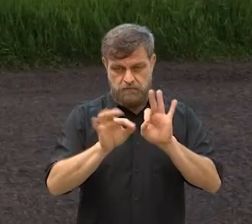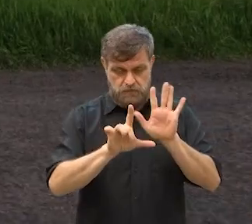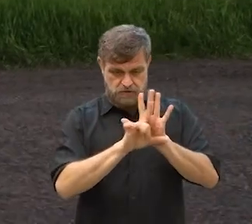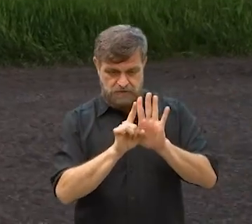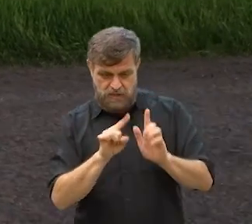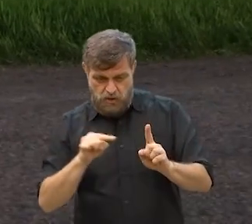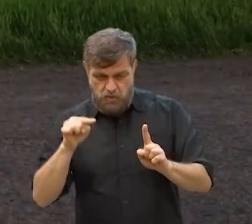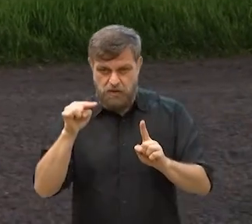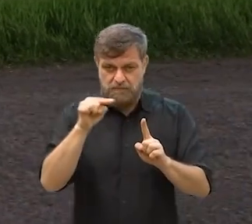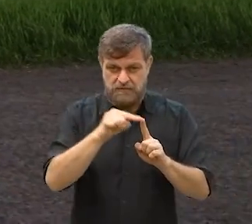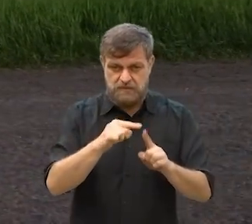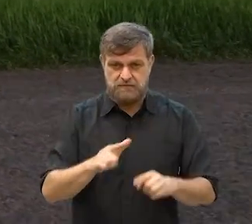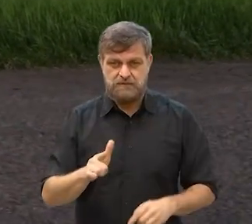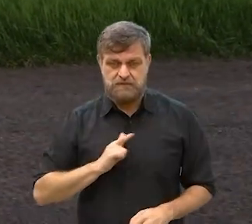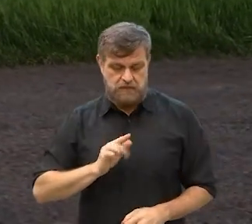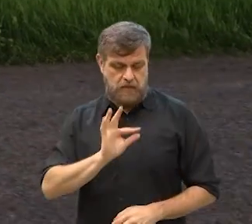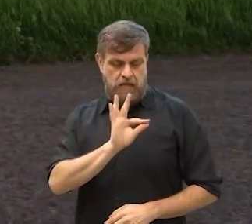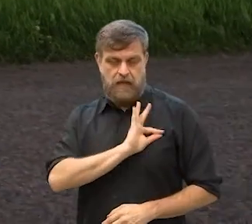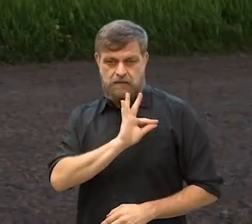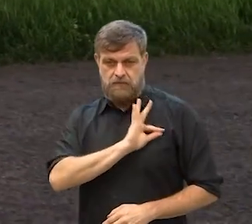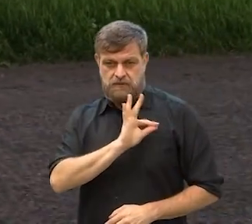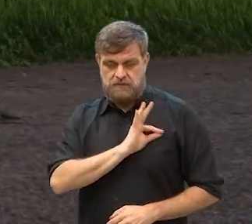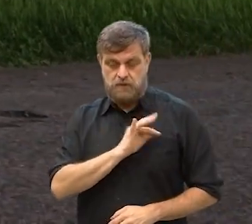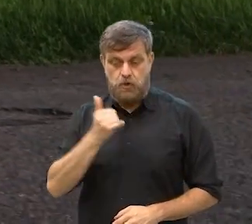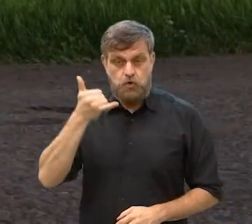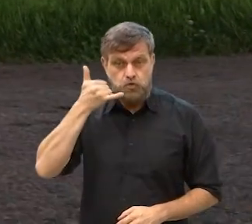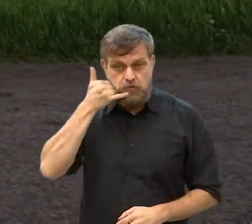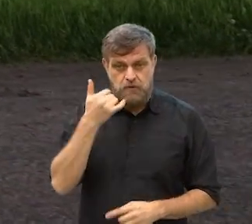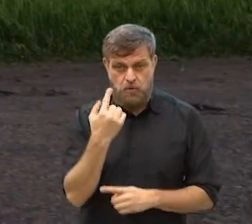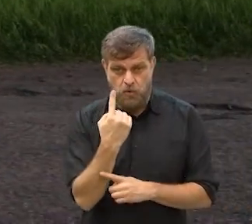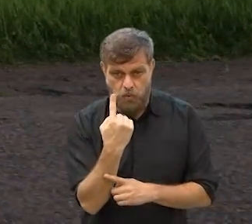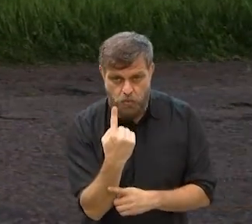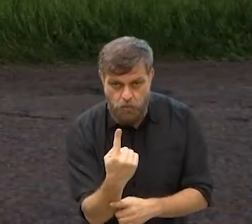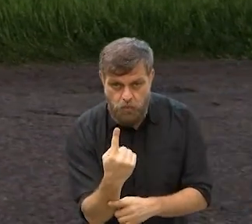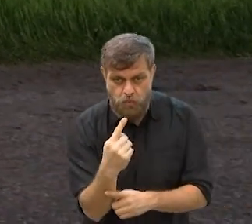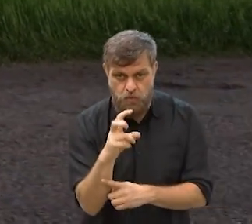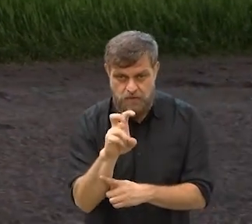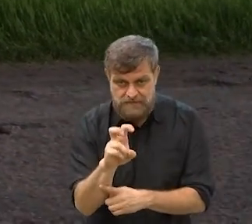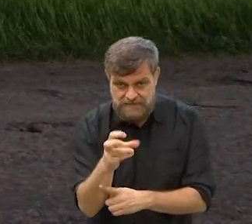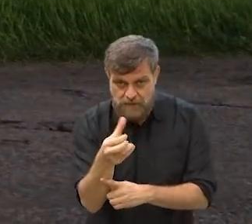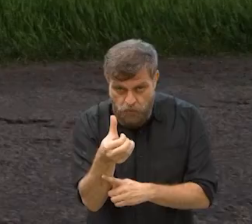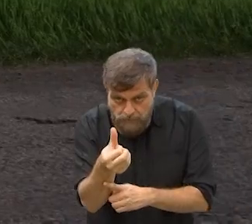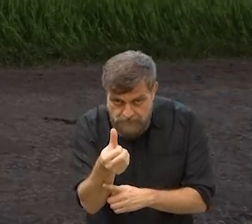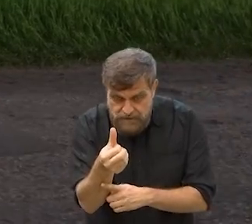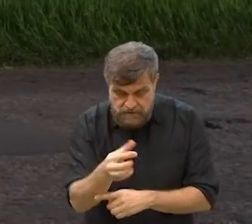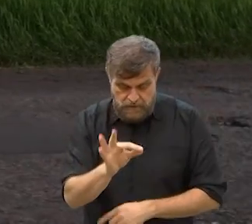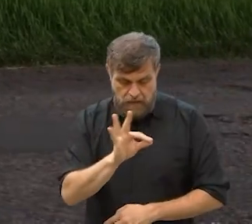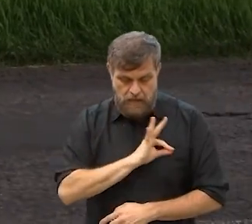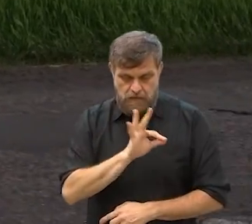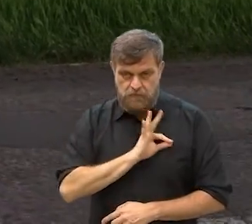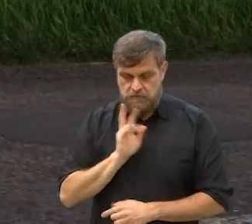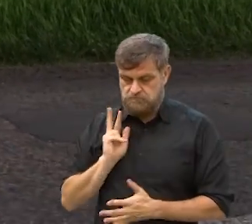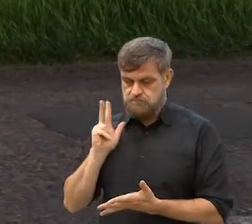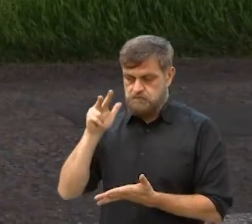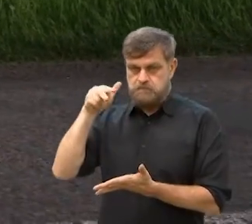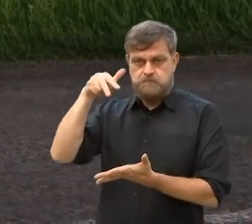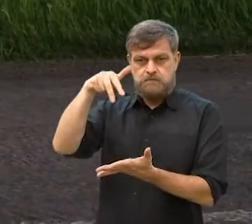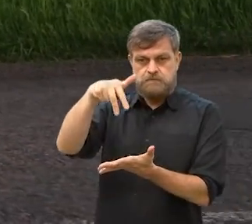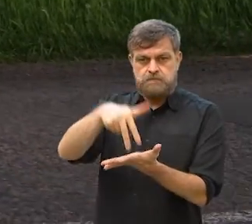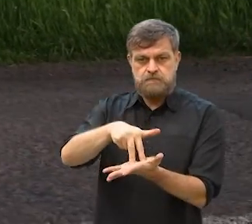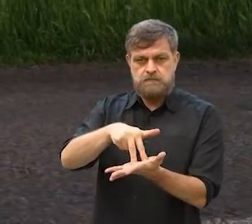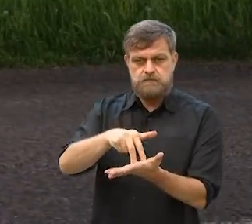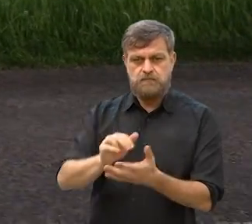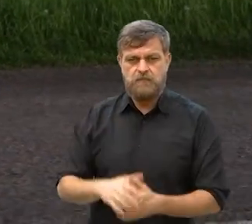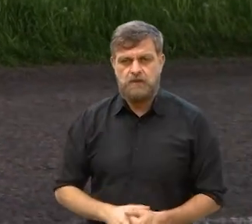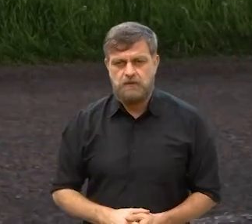que a guarda, através do 156, ela possa efetuar